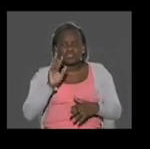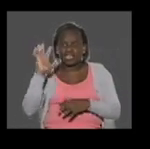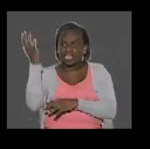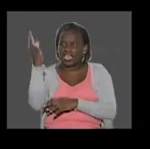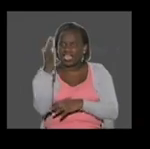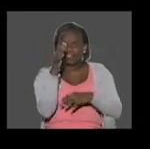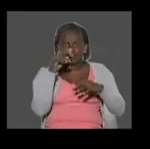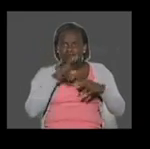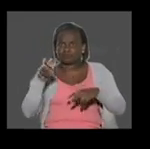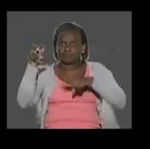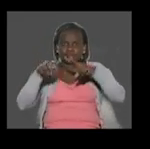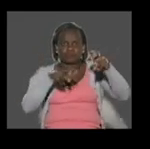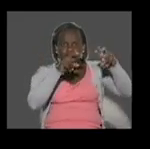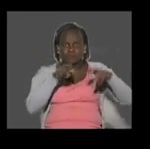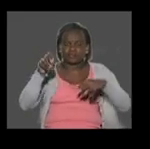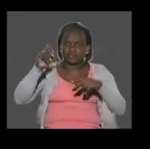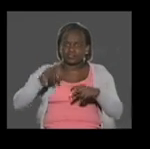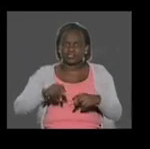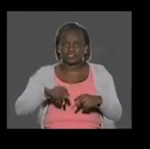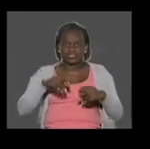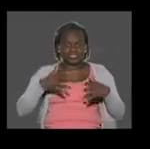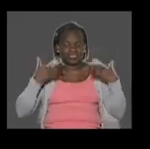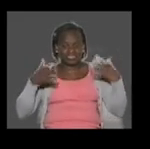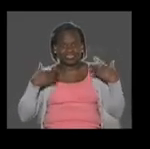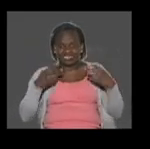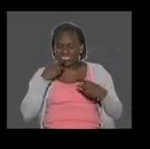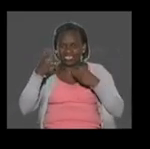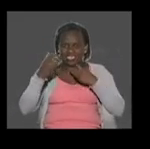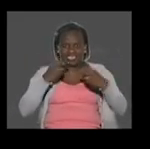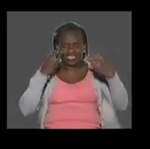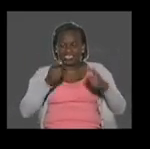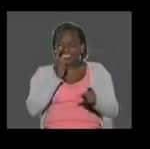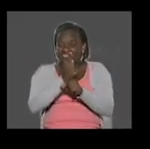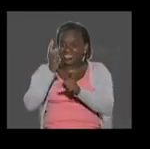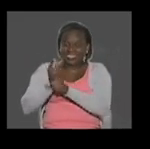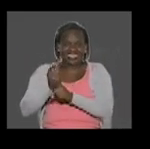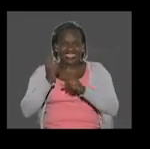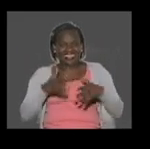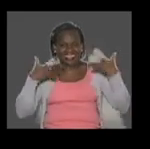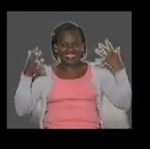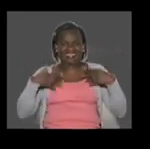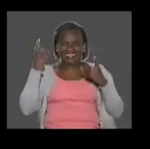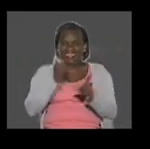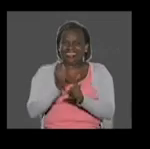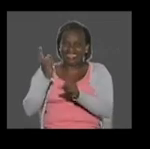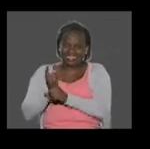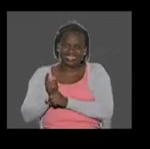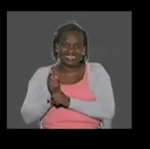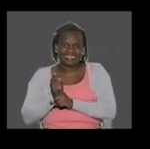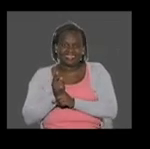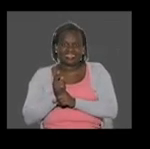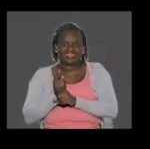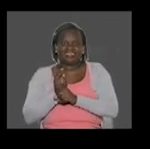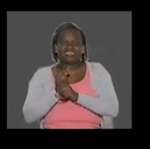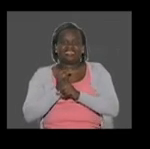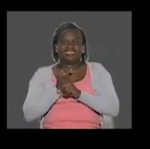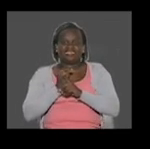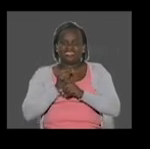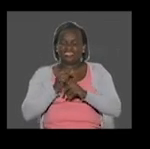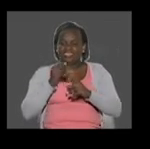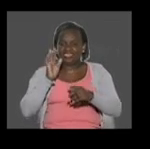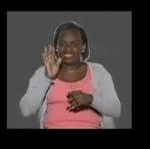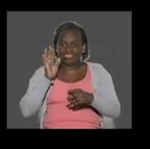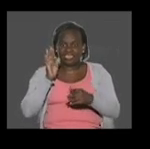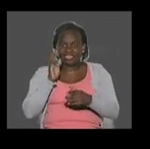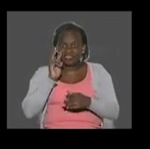veio saltando no meio da floresta. Dava saltos de euforia e gritava, encontrei, encontrei!